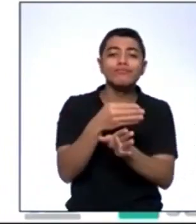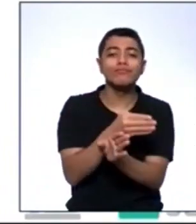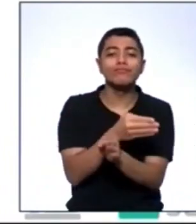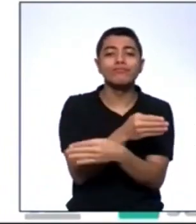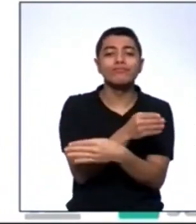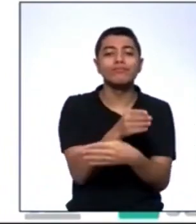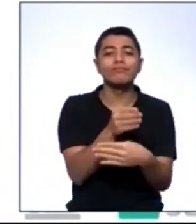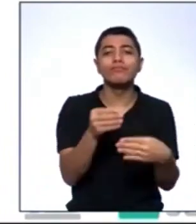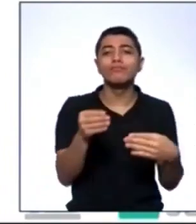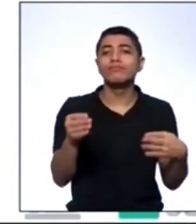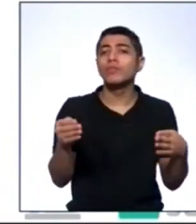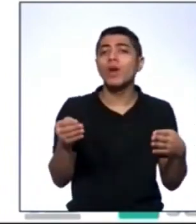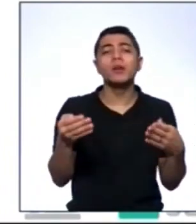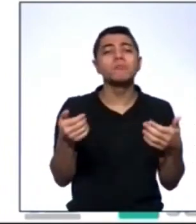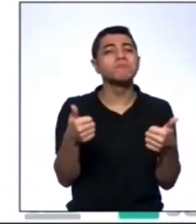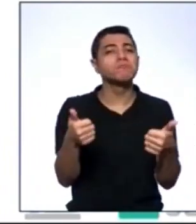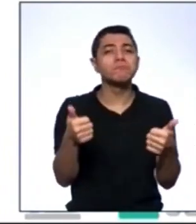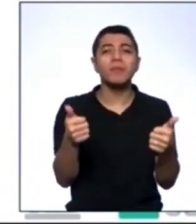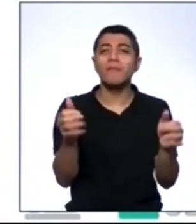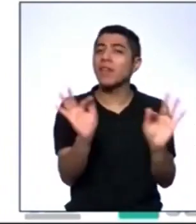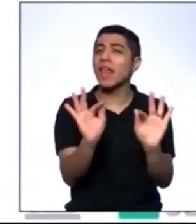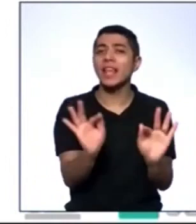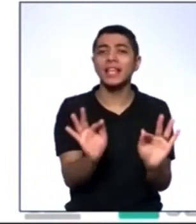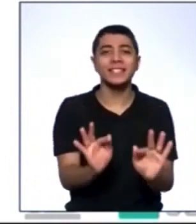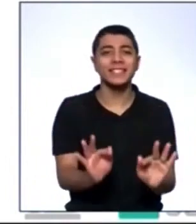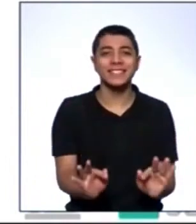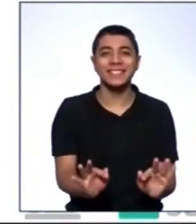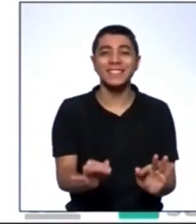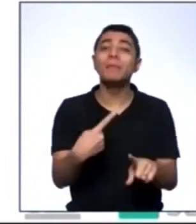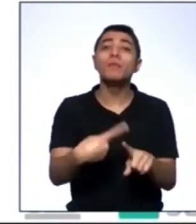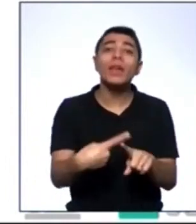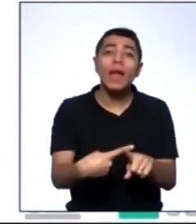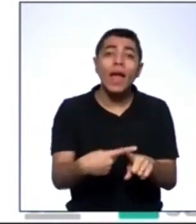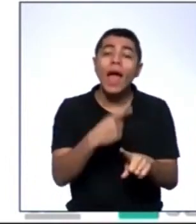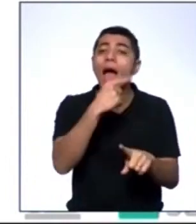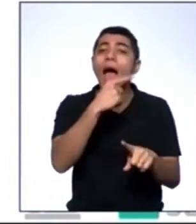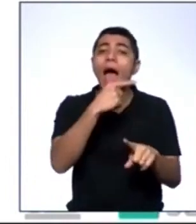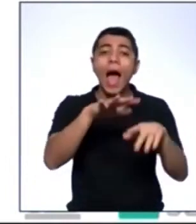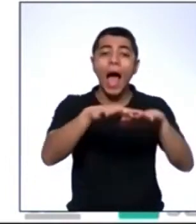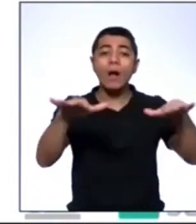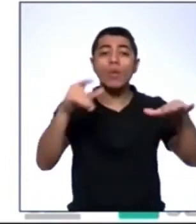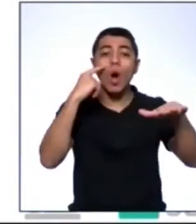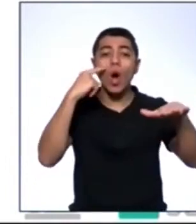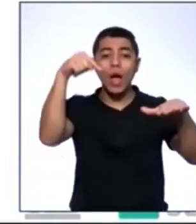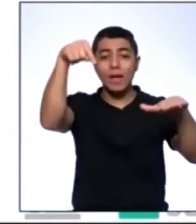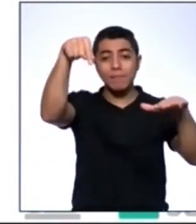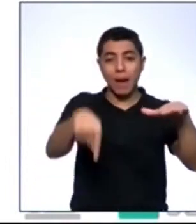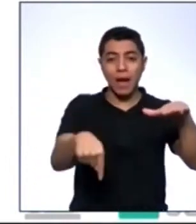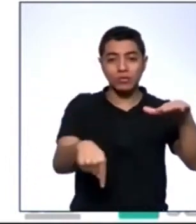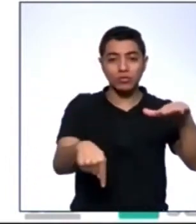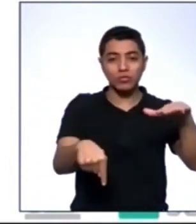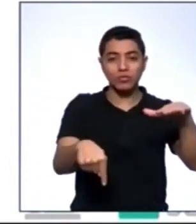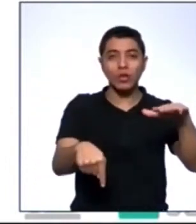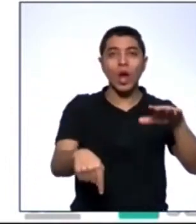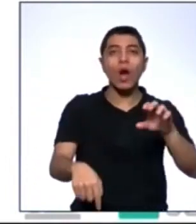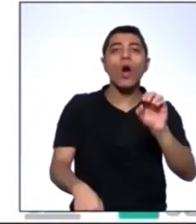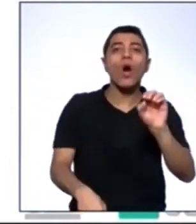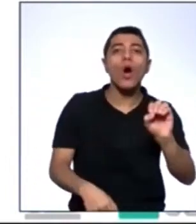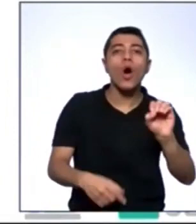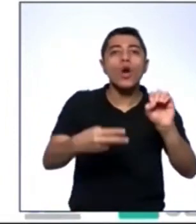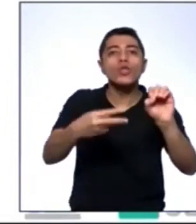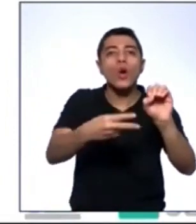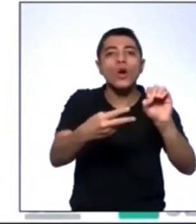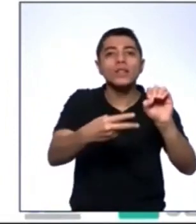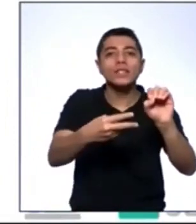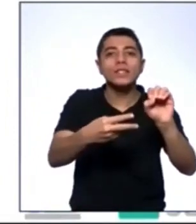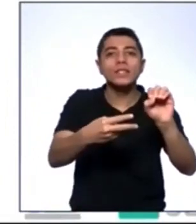lá embaixo. Nível de oxigênio na água. O nível de oxigênio na água está altíssimo, está